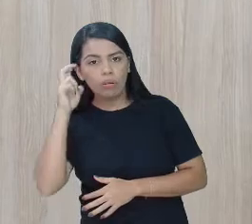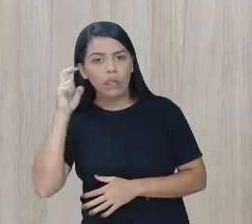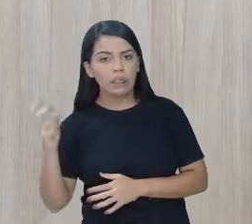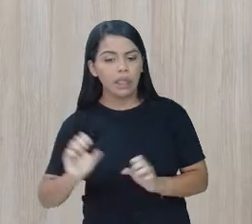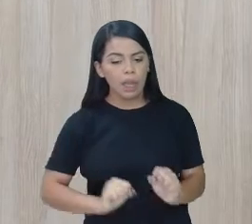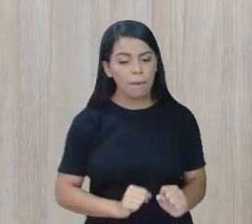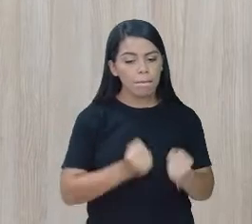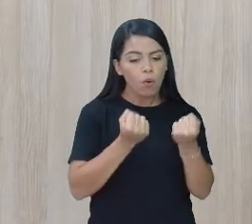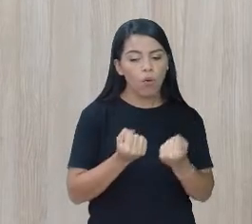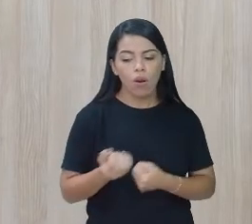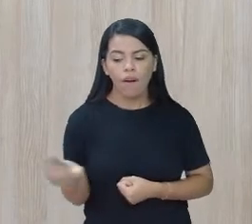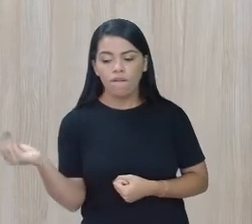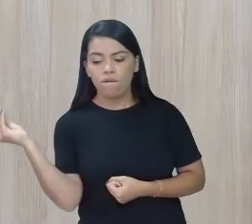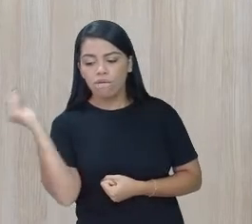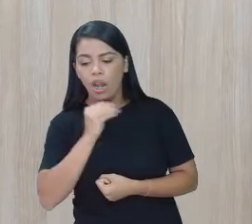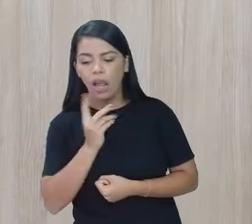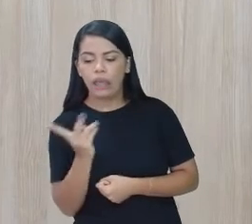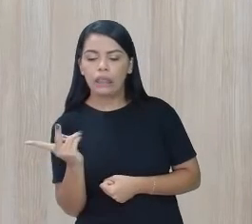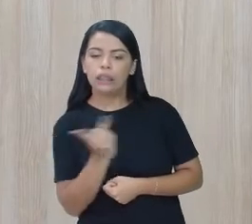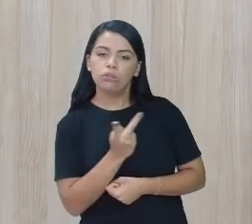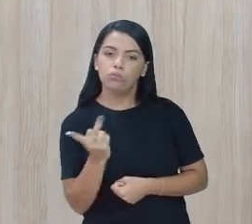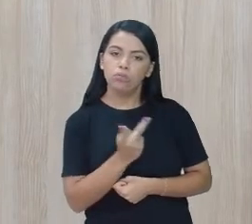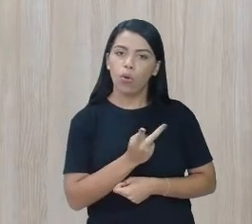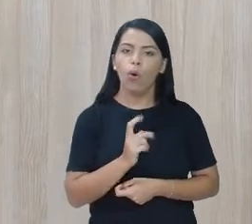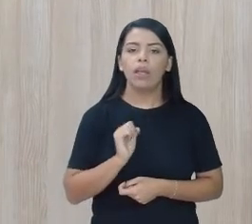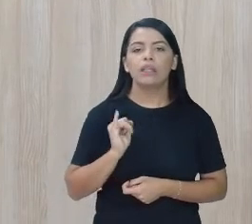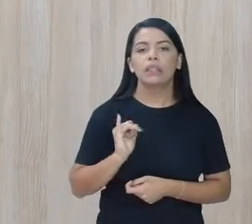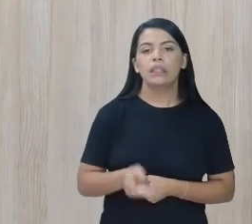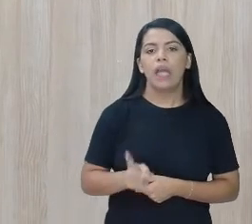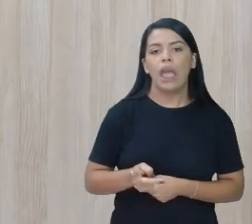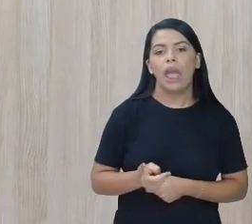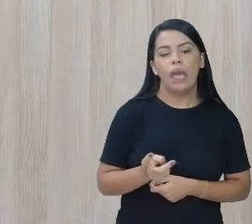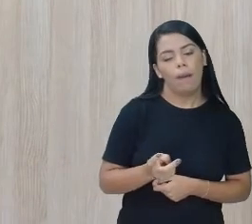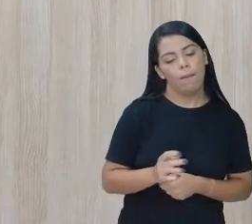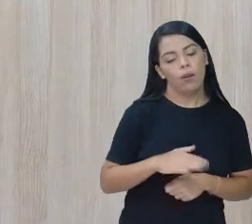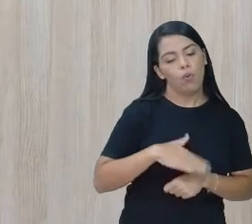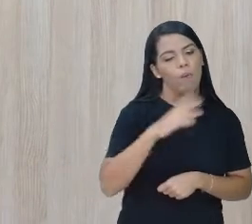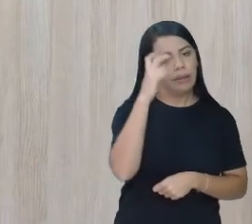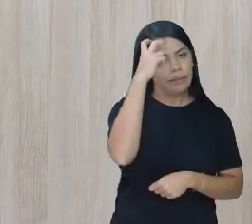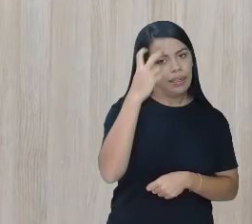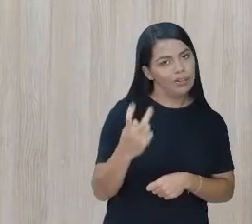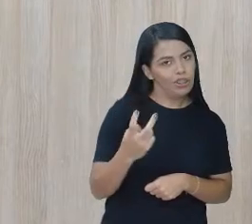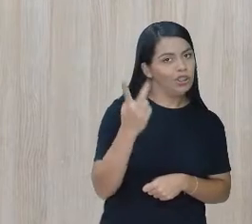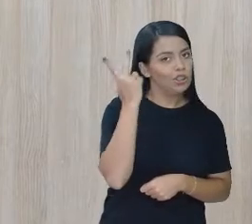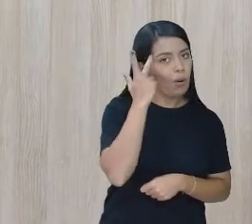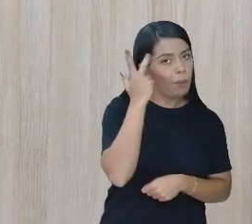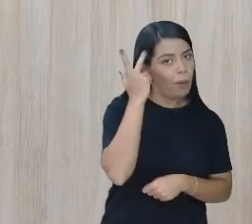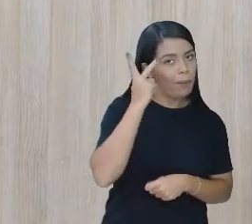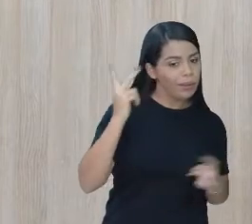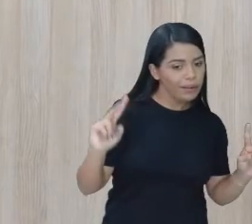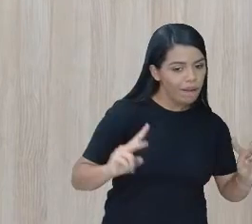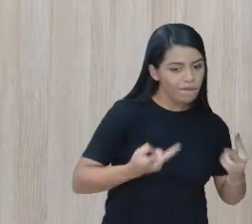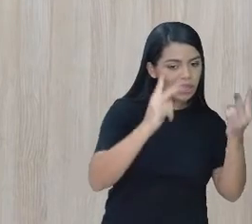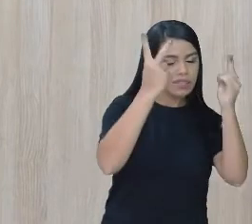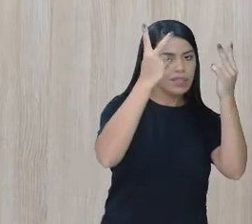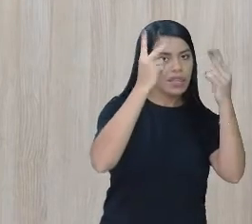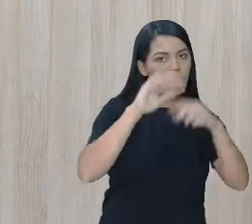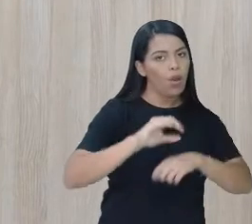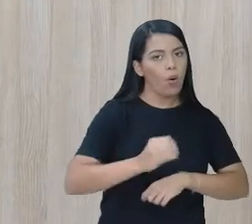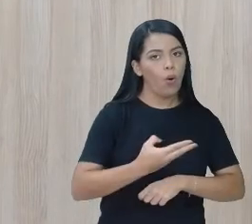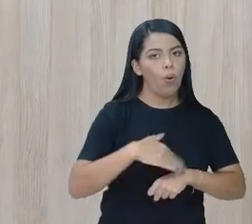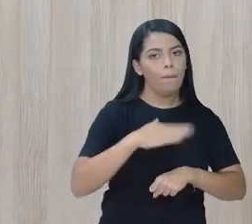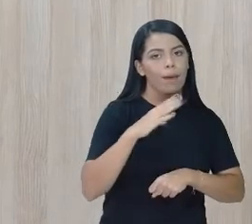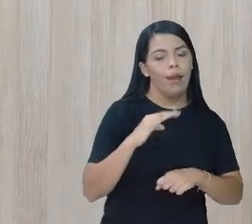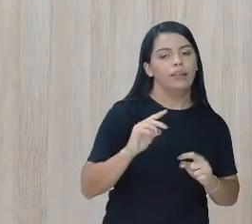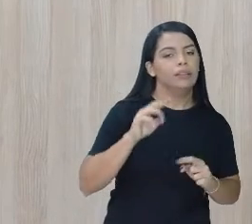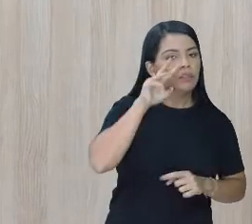poder e fraqueza, essas dualidades em que o mais inteligente venceria normalmente ou o mais forte venceria normalmente, mas